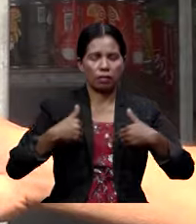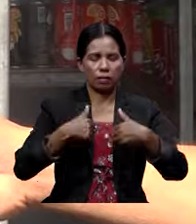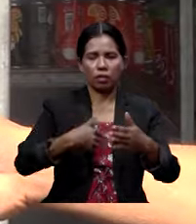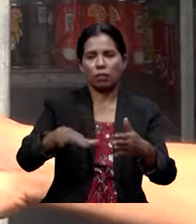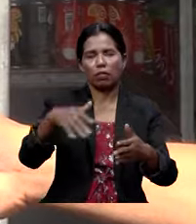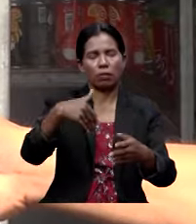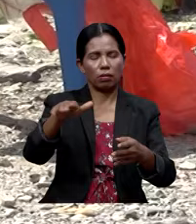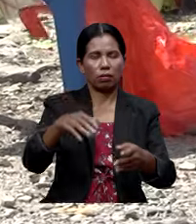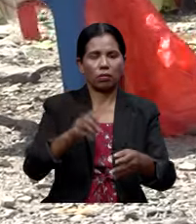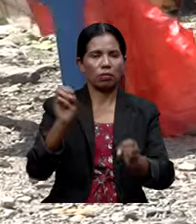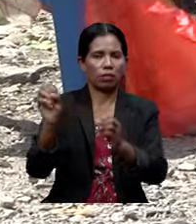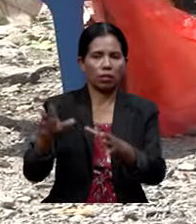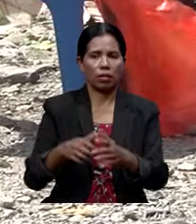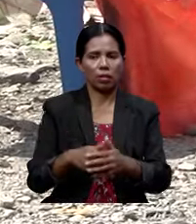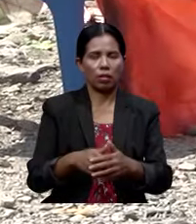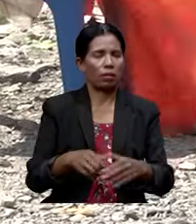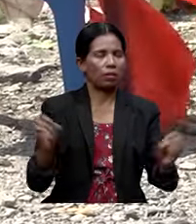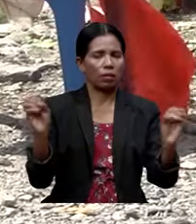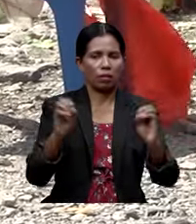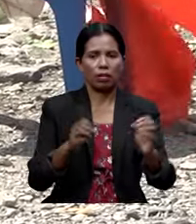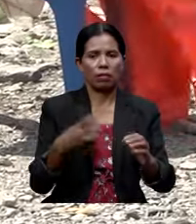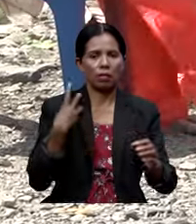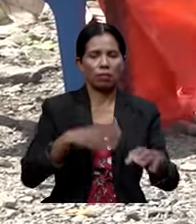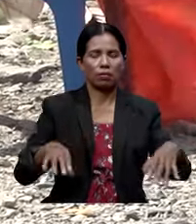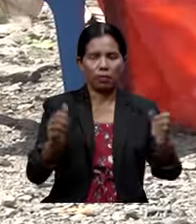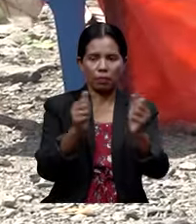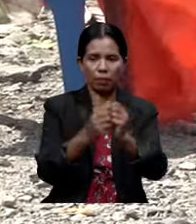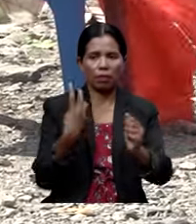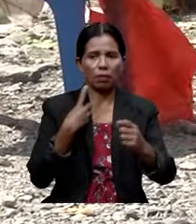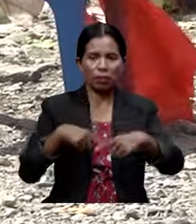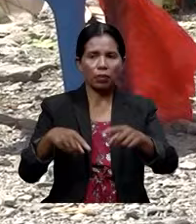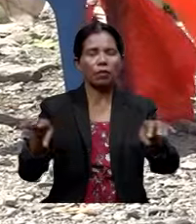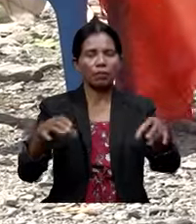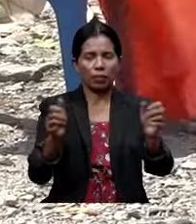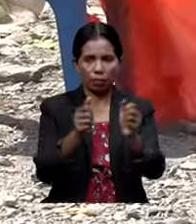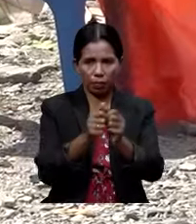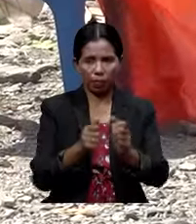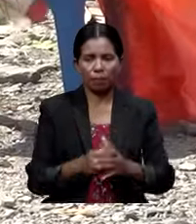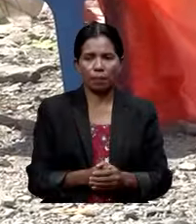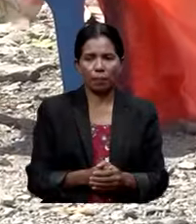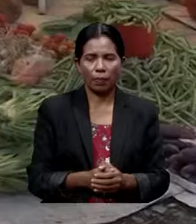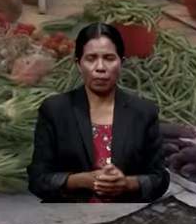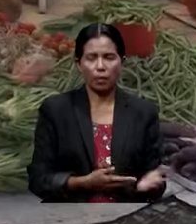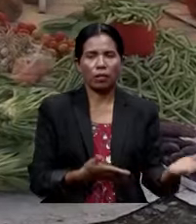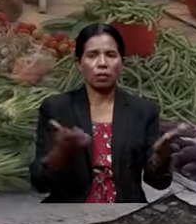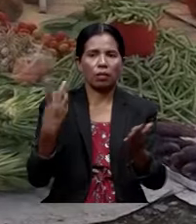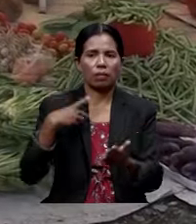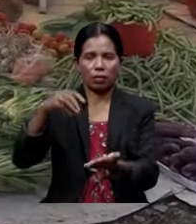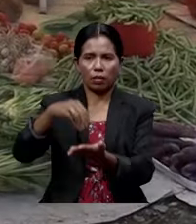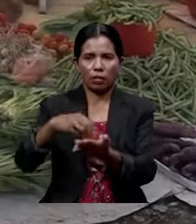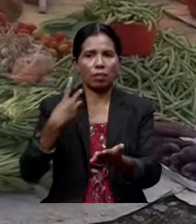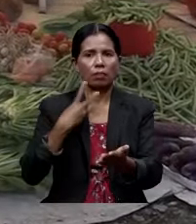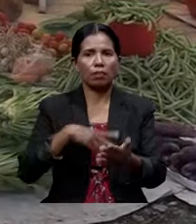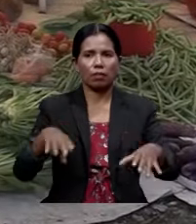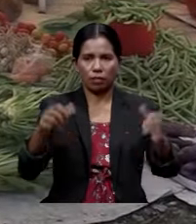husi kela ba nain lai han. Ami kopera atu ba ne bedet ami kopera. Atu lor falam ba fatingi da bedet mus ami